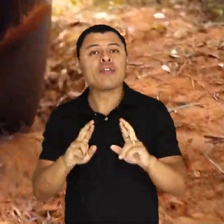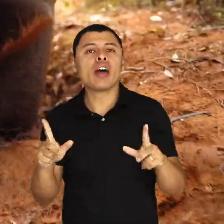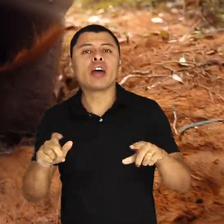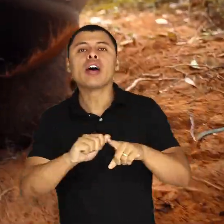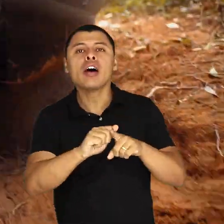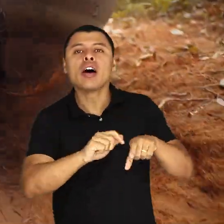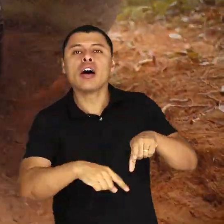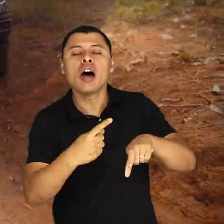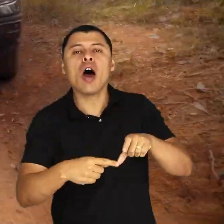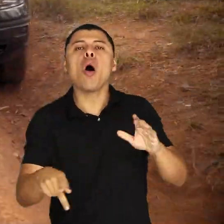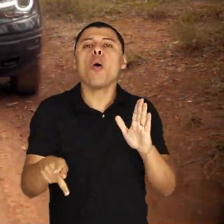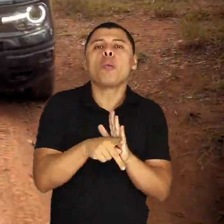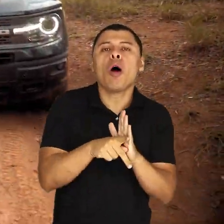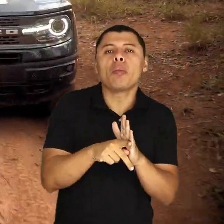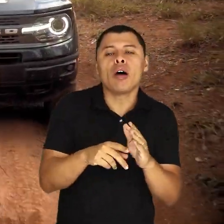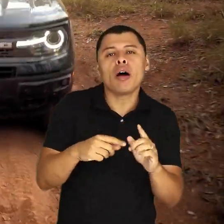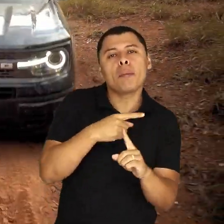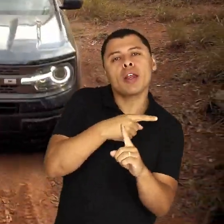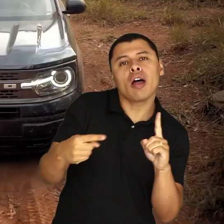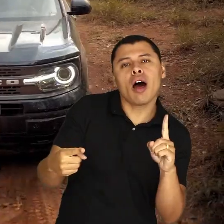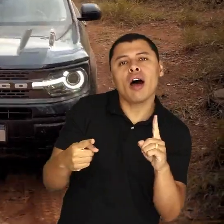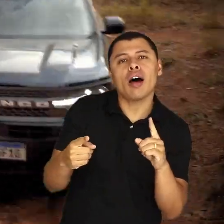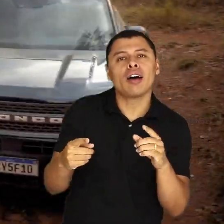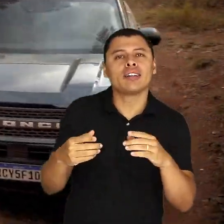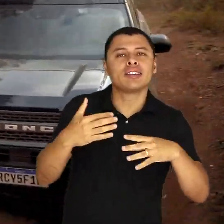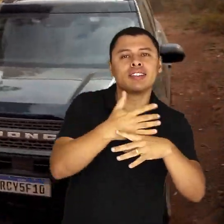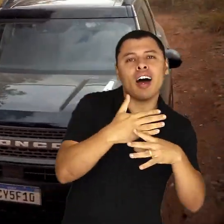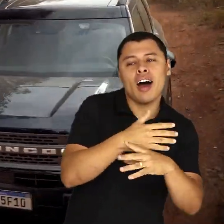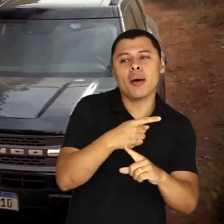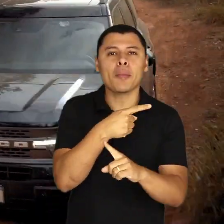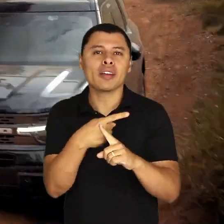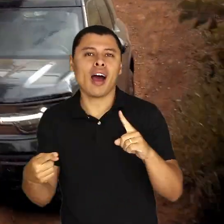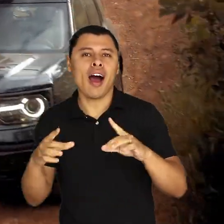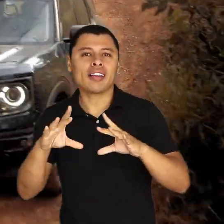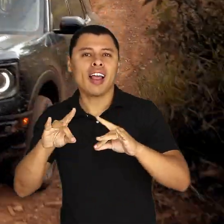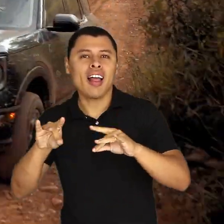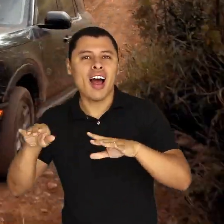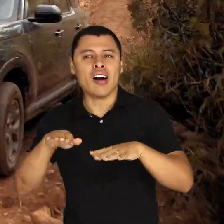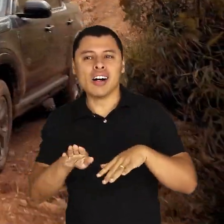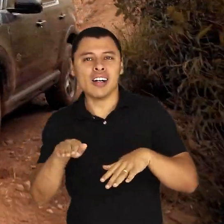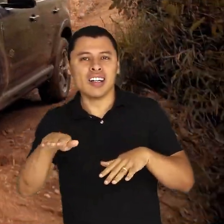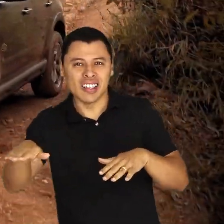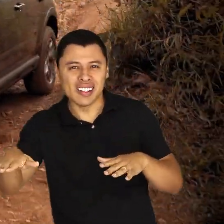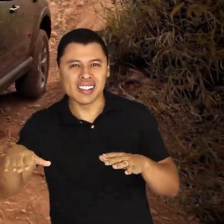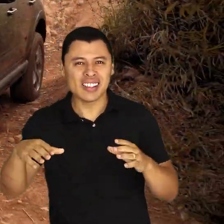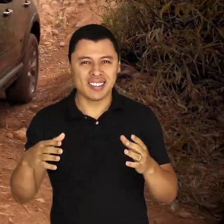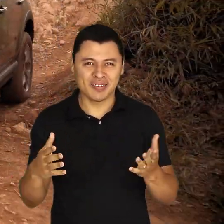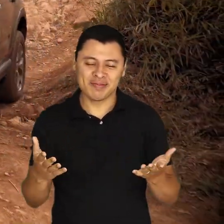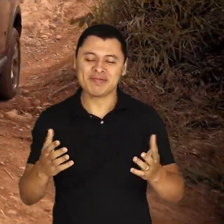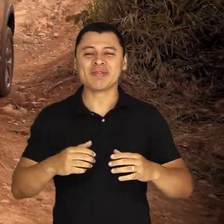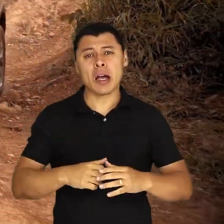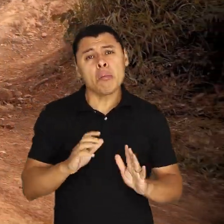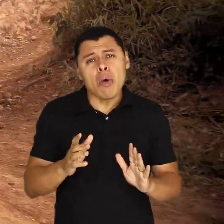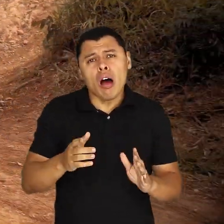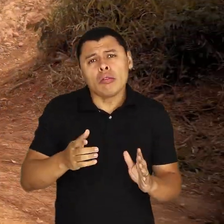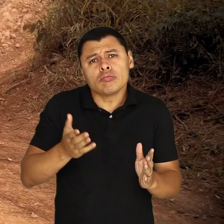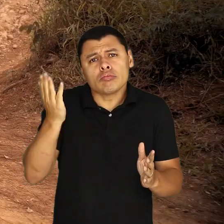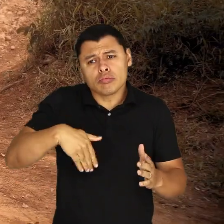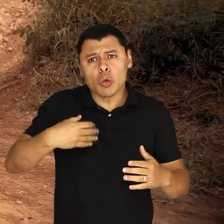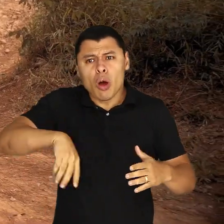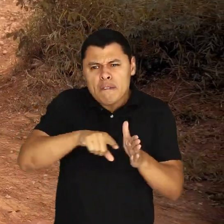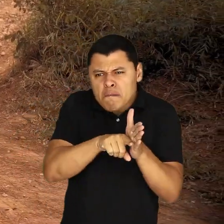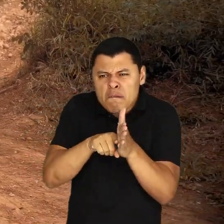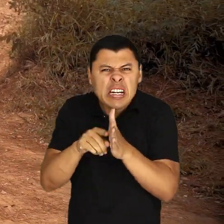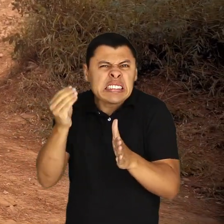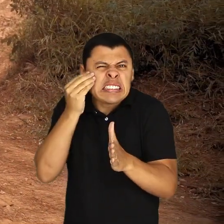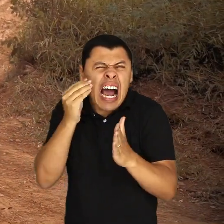barro molhado, realmente a gente estava forçando um pouco a amizade, mas a ideia era essa mesmo, ver até onde esse cara valente ia. A